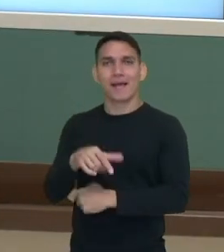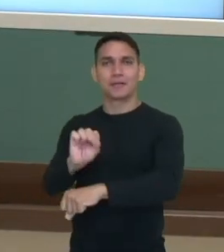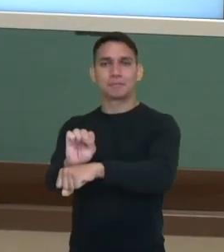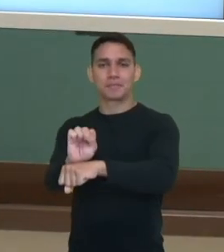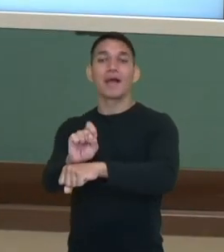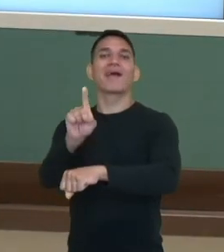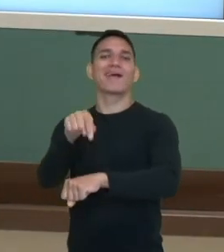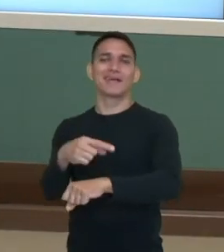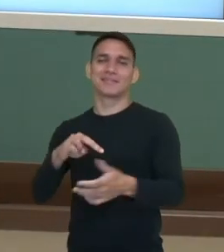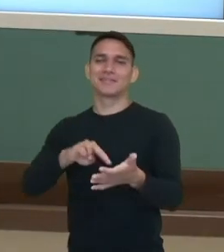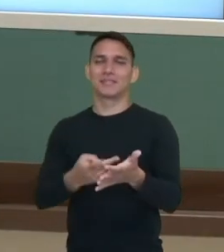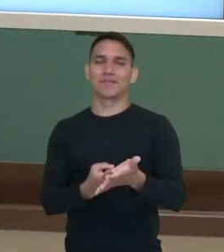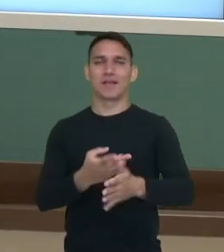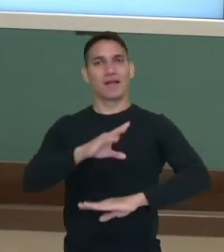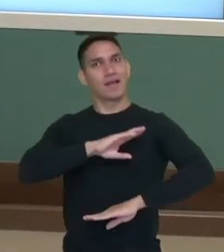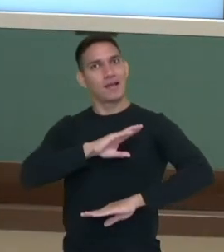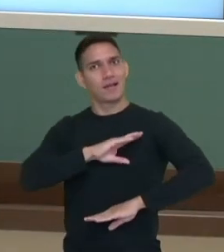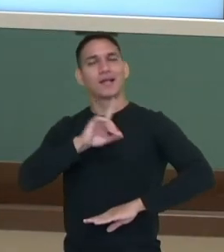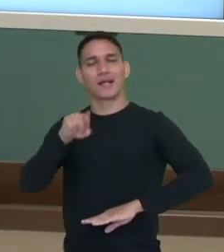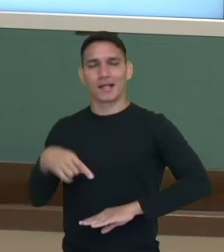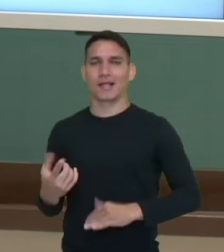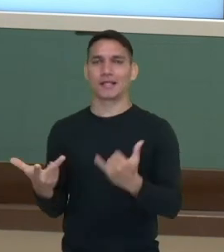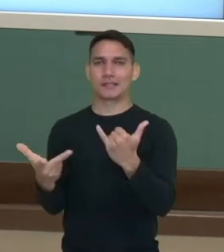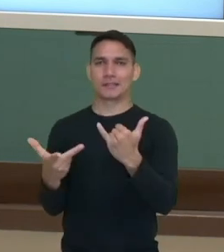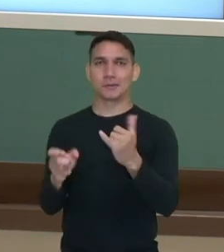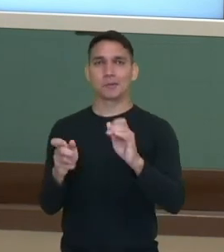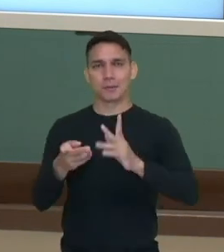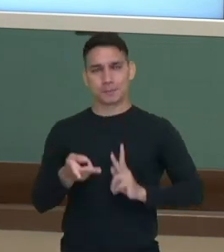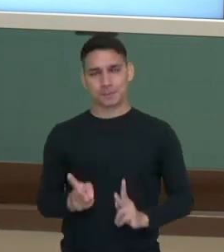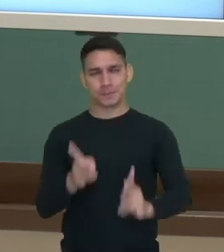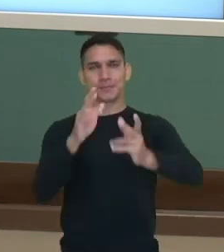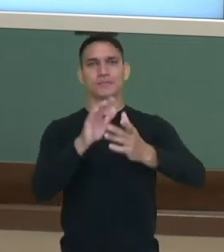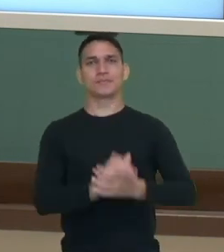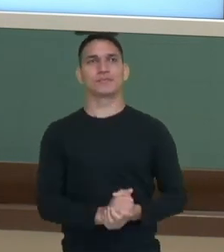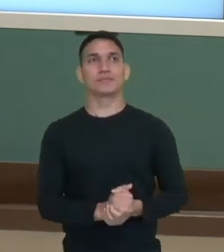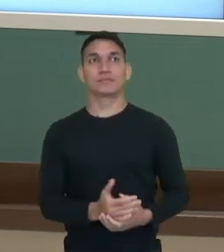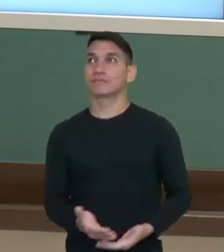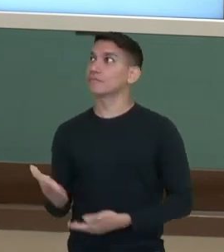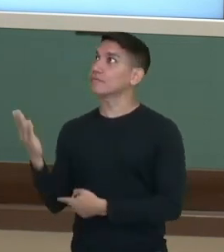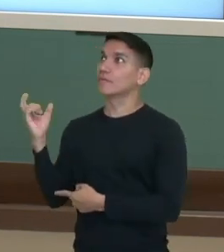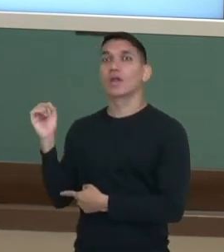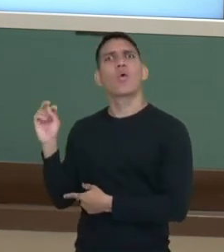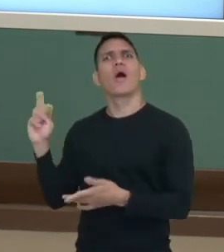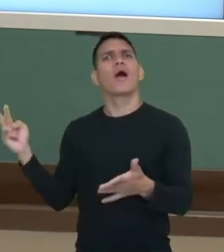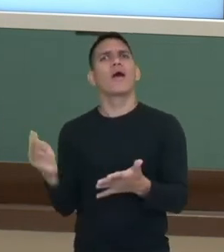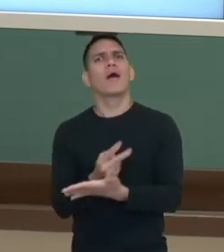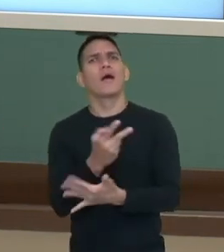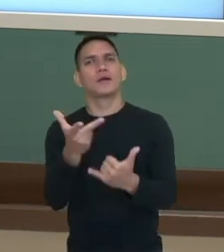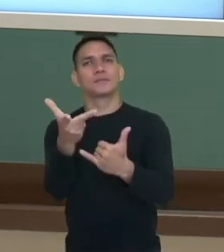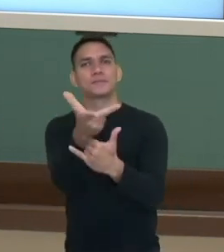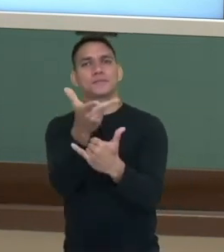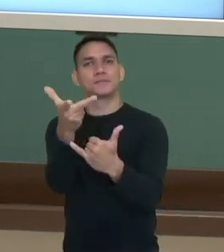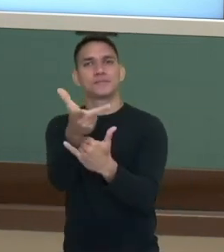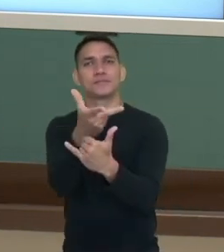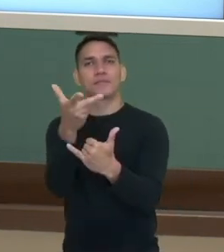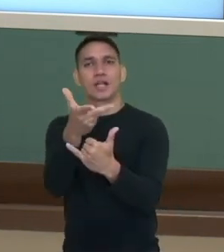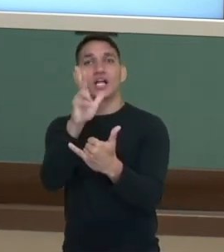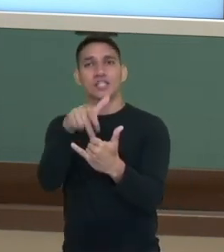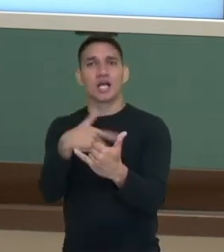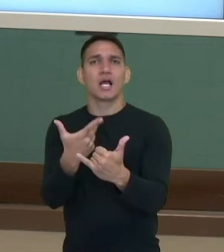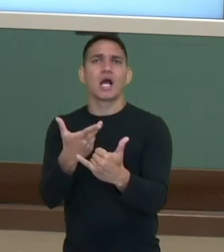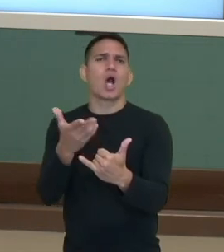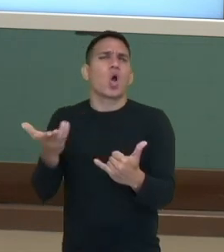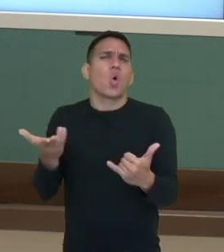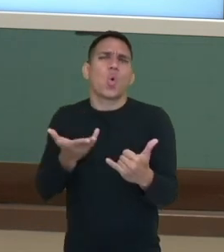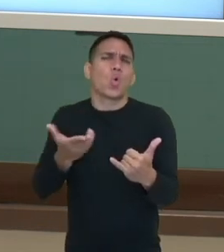ênclise ocorrer nessas situações. Seguindo, quando encontramos a mesóclise, que está já em desuso na